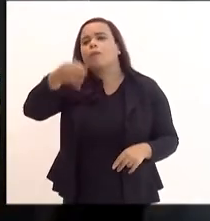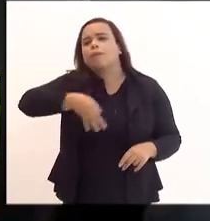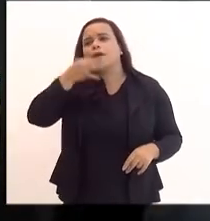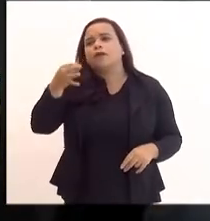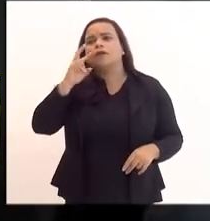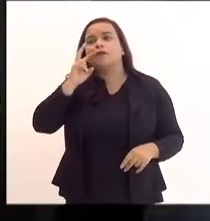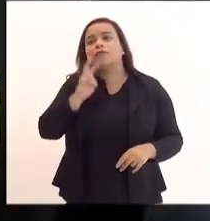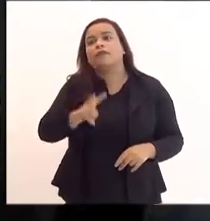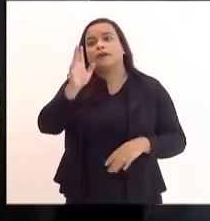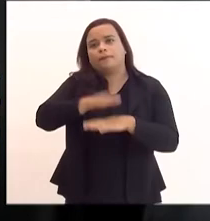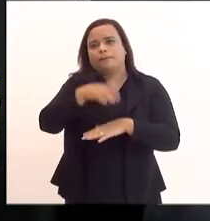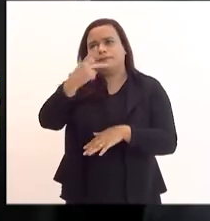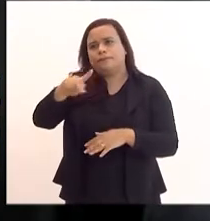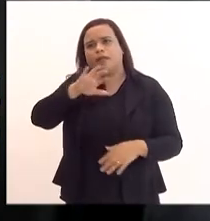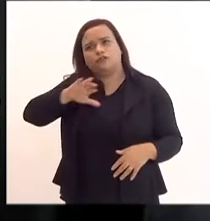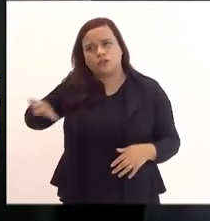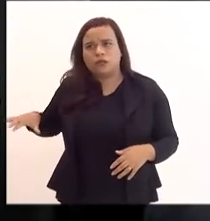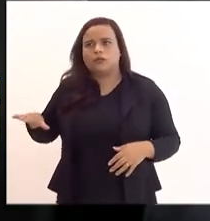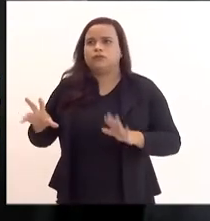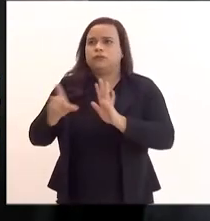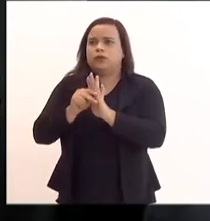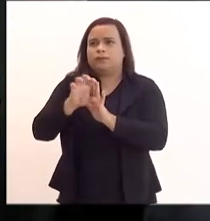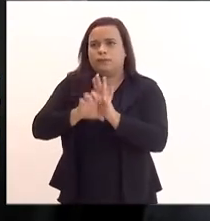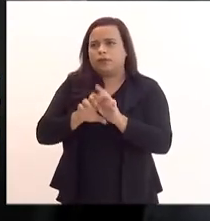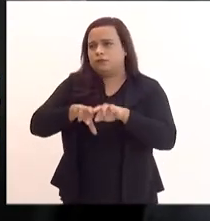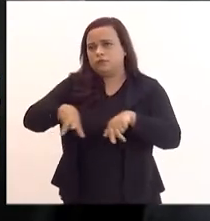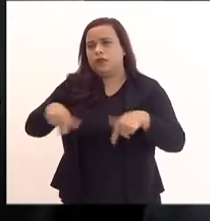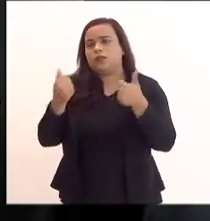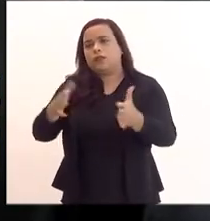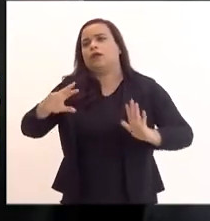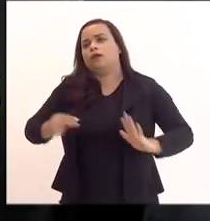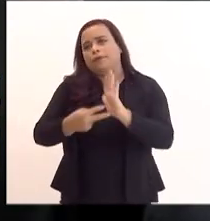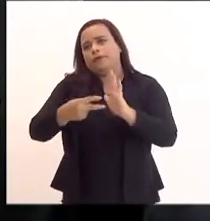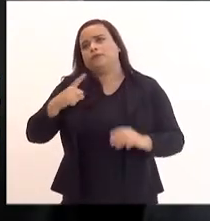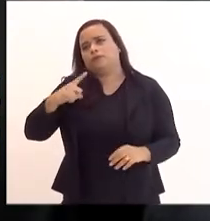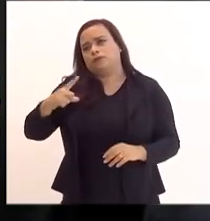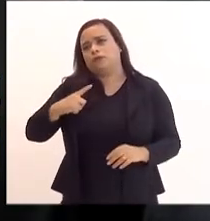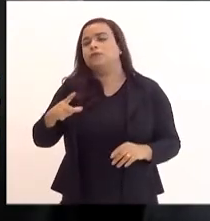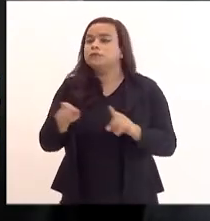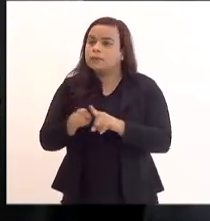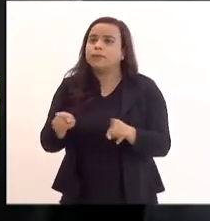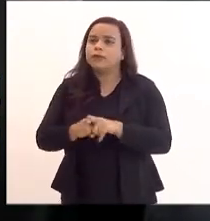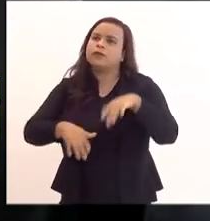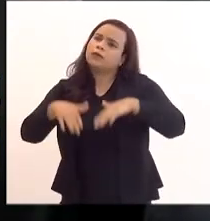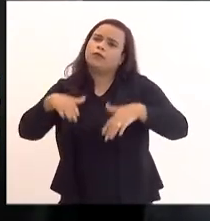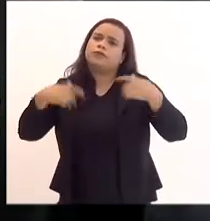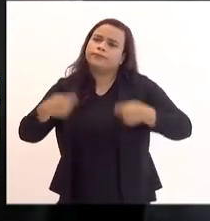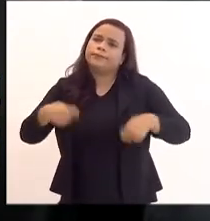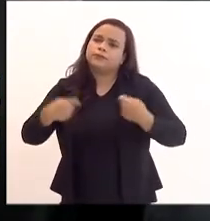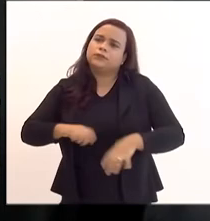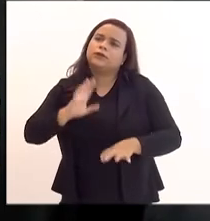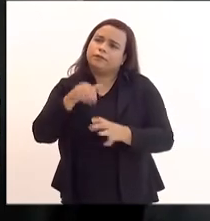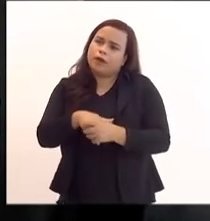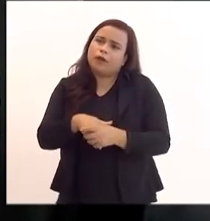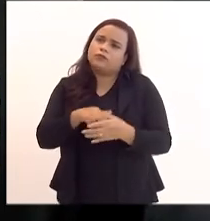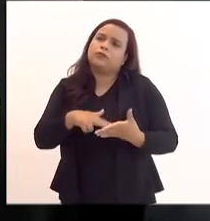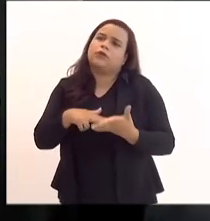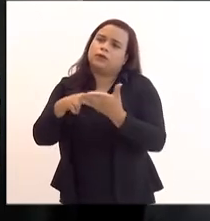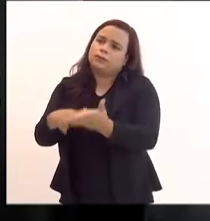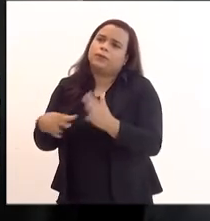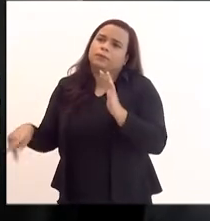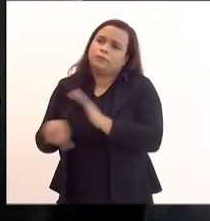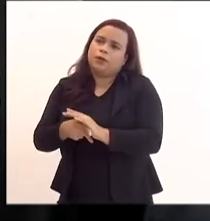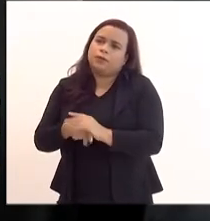momento que ele rejeita as emendas, ele reconhece as emendas, e talvez seja necessário um voto, um outro encaminhamento, no sentido